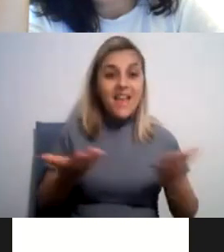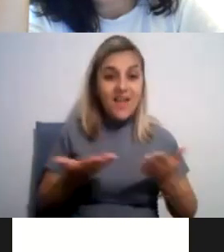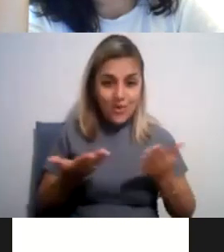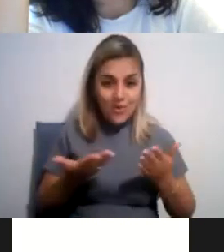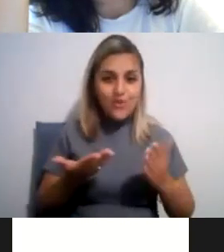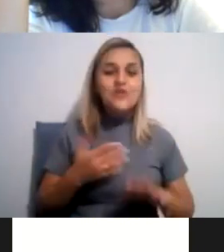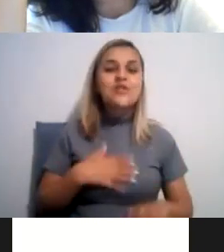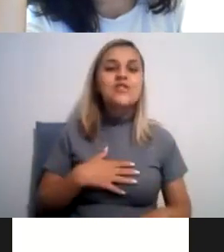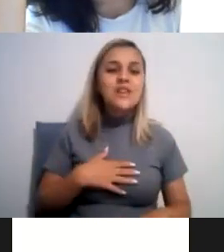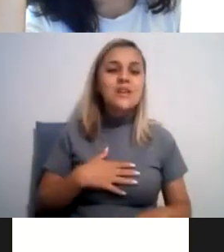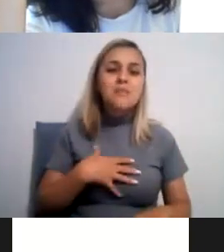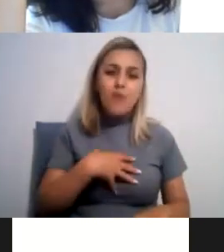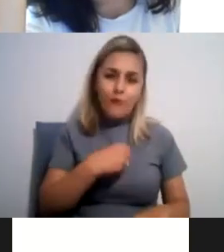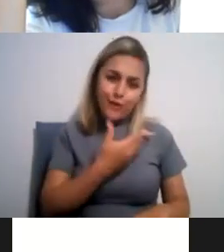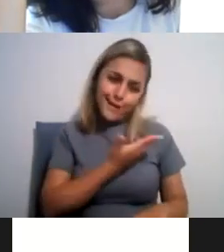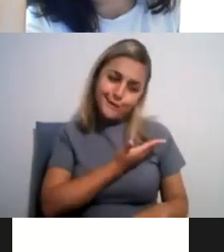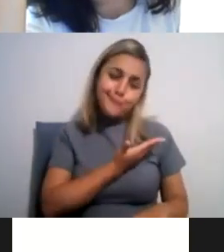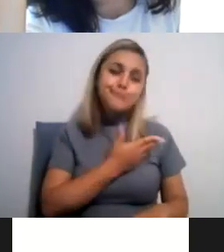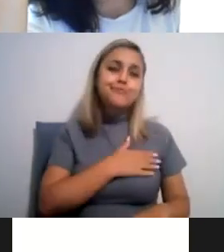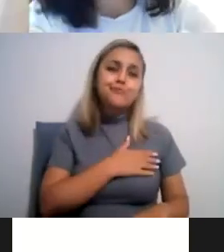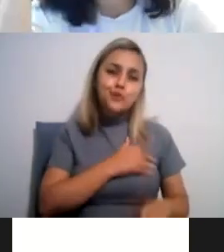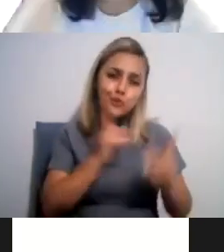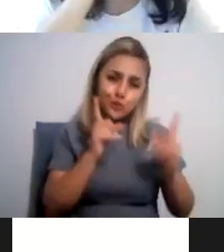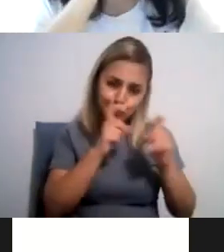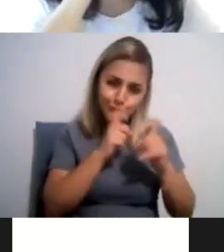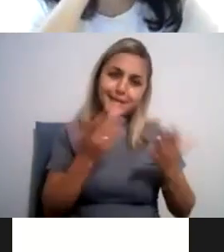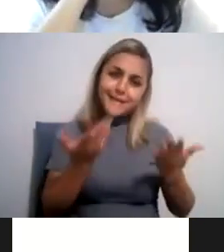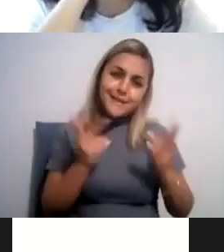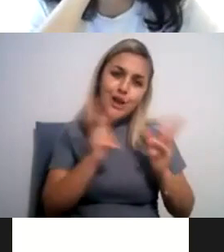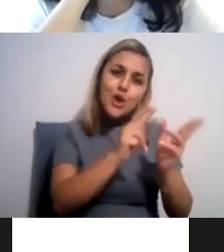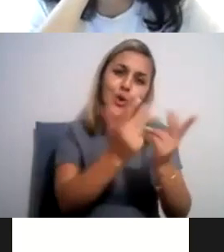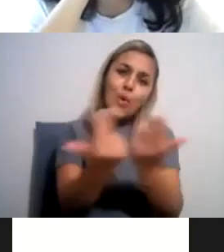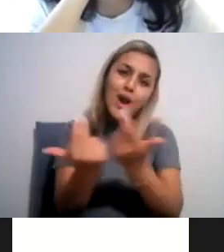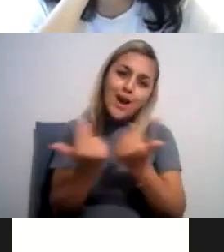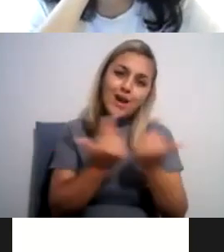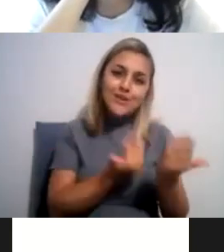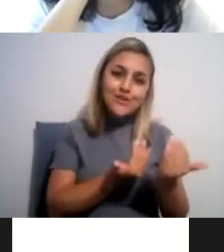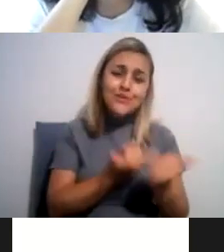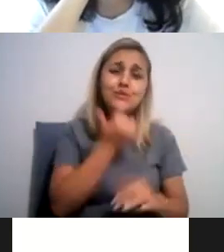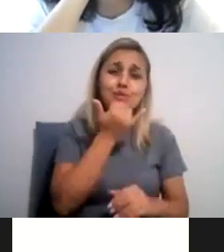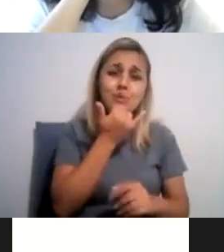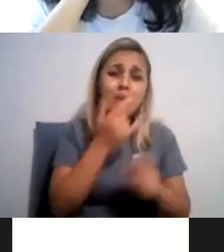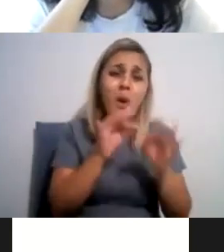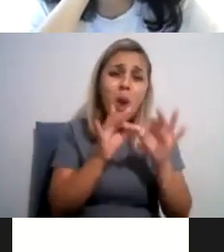os jovens. Né? E eu sou agradecida. Obrigada, doutor. Desculpa, falei demais.